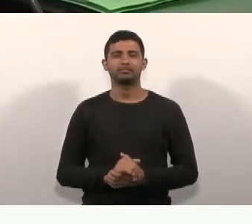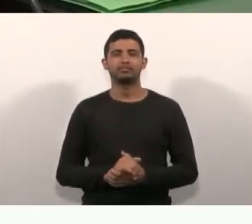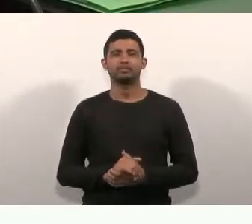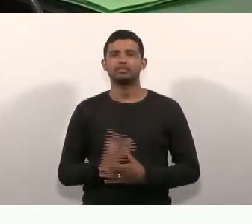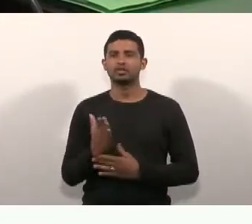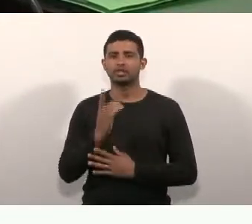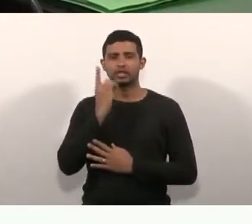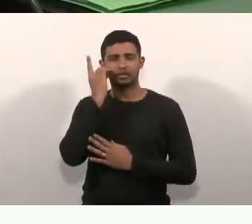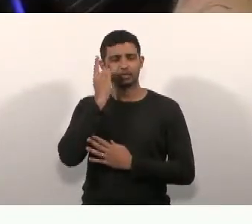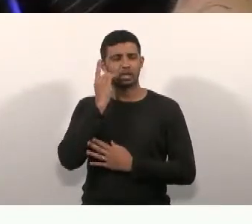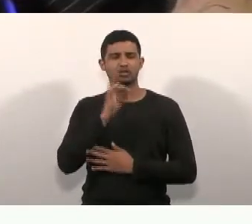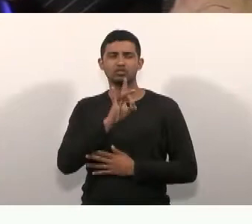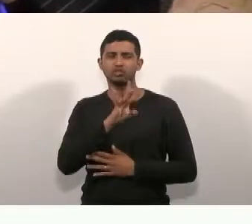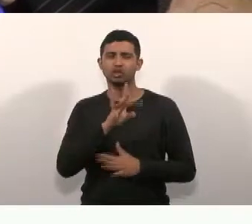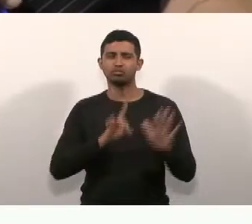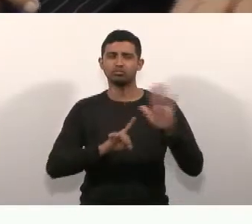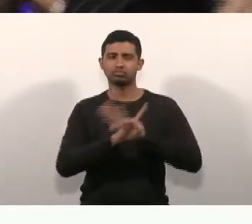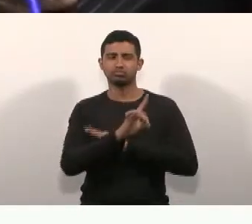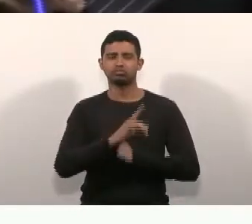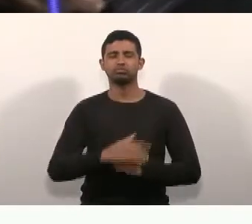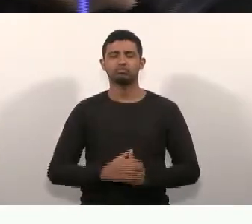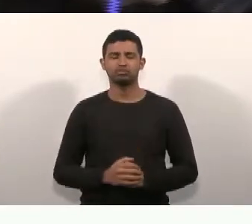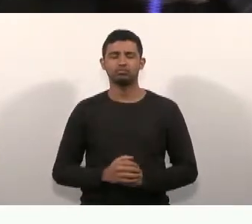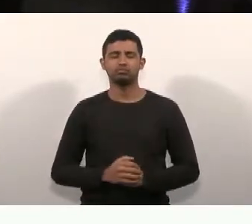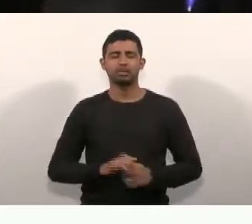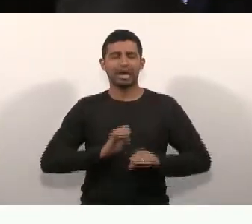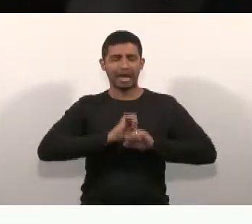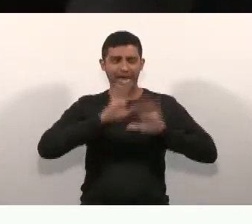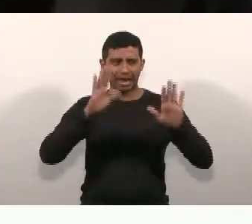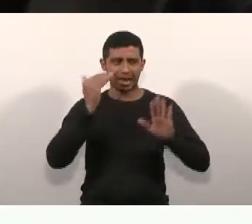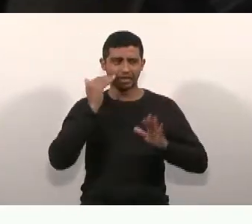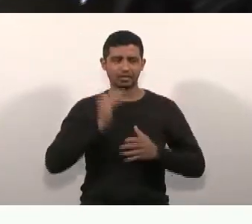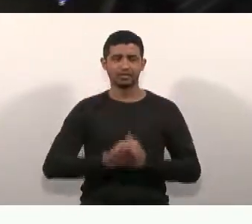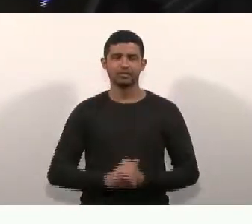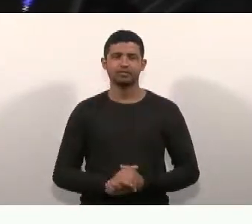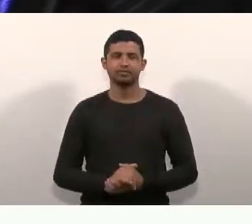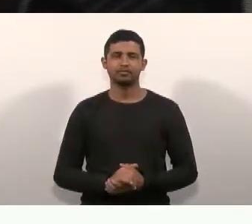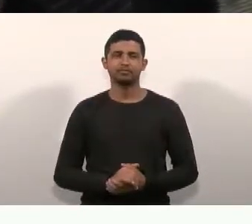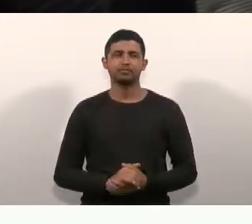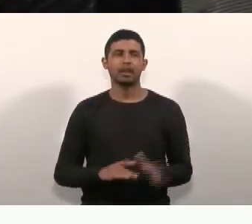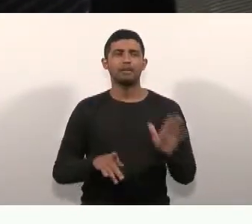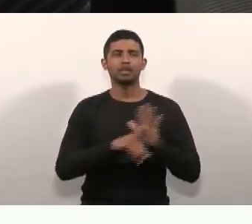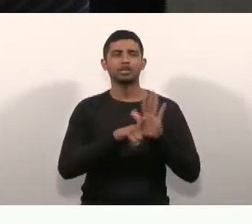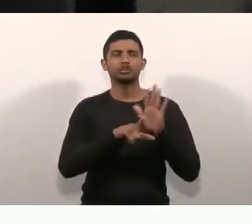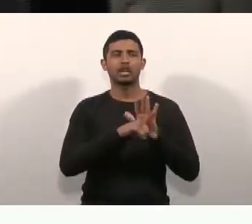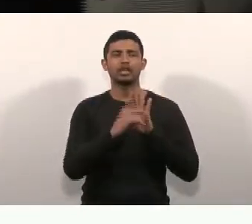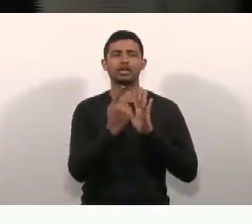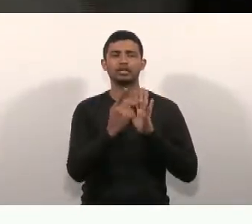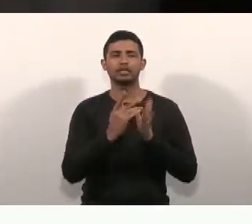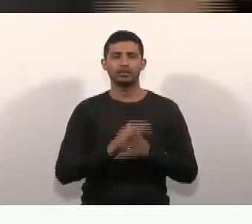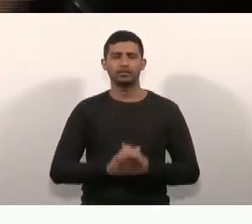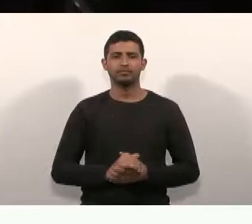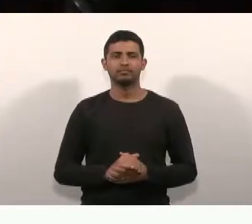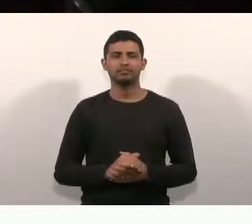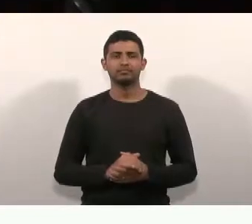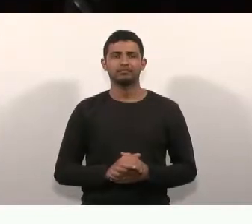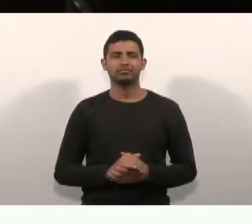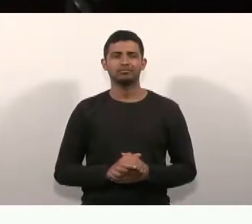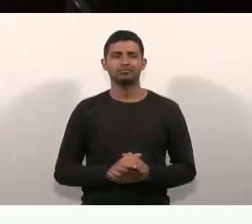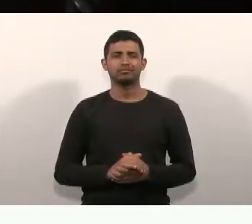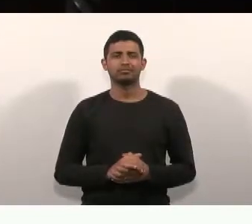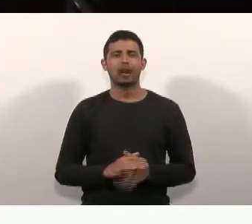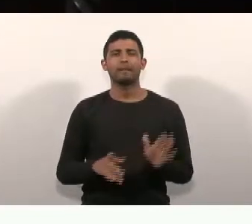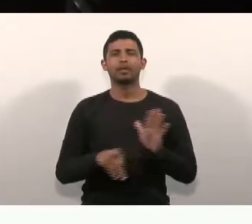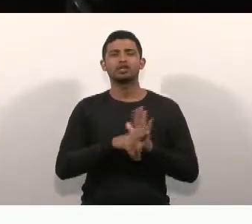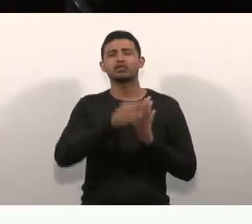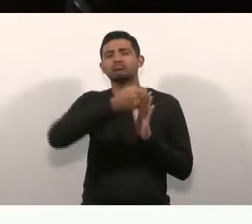Deputado Waldeck, só uma questão Claro. De esclarecimento. Pois não. Esse projeto, Pois não. o que diz o